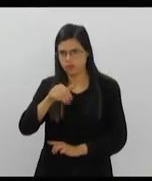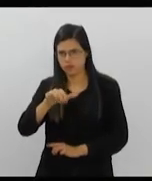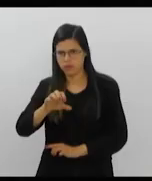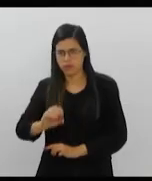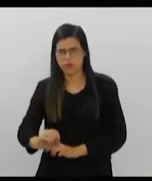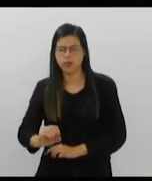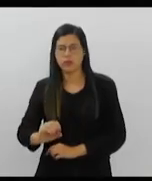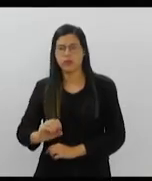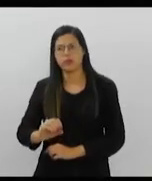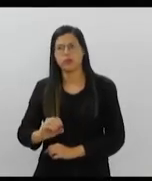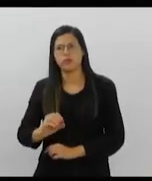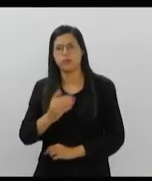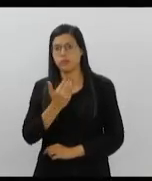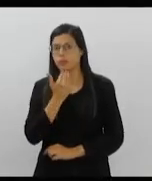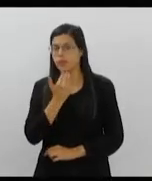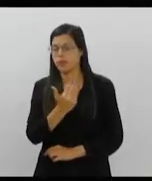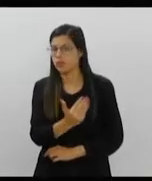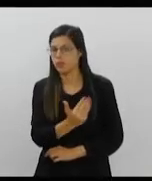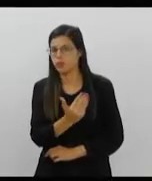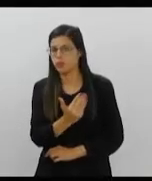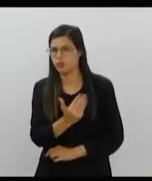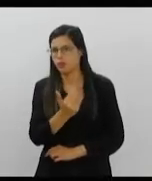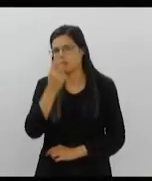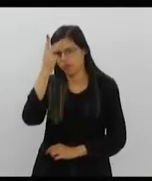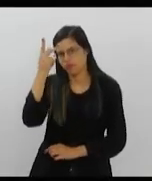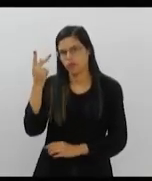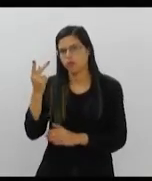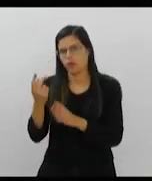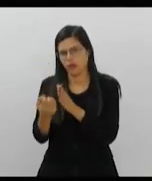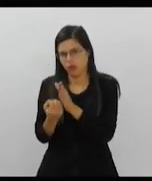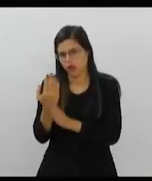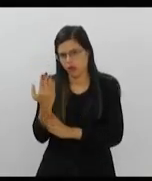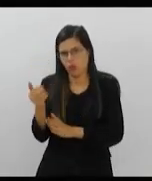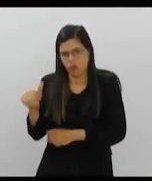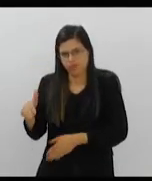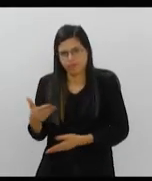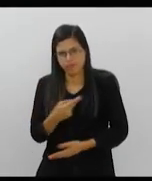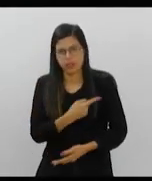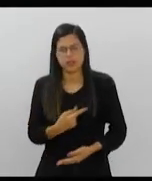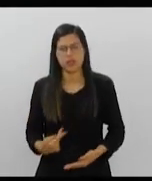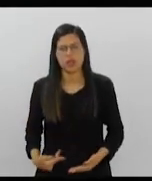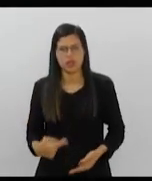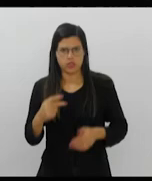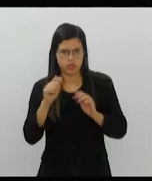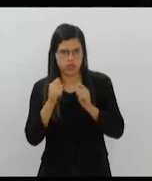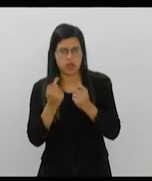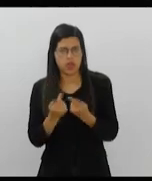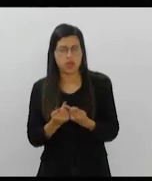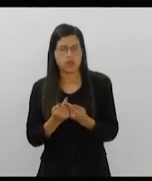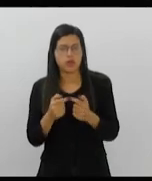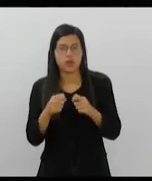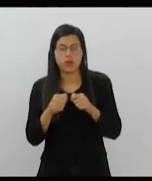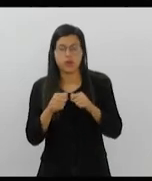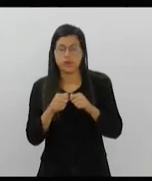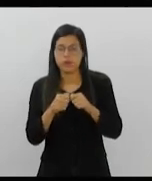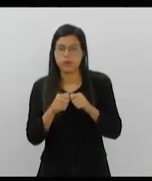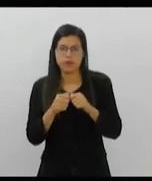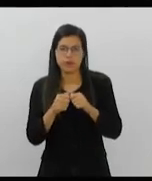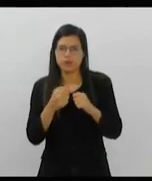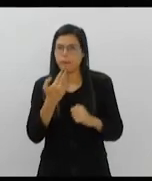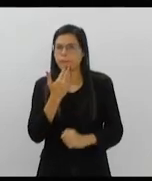foi pedido pelo autor, o presidente, fez um requerimento de urgência.